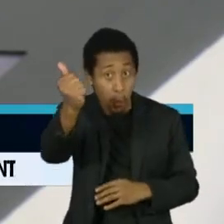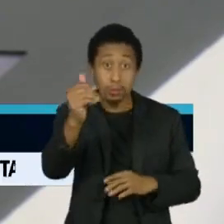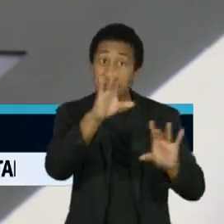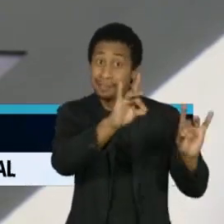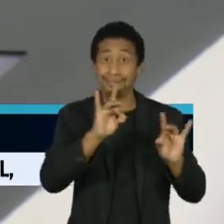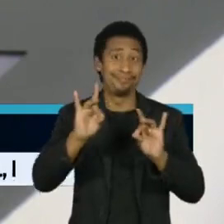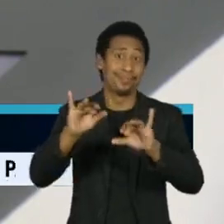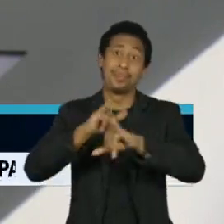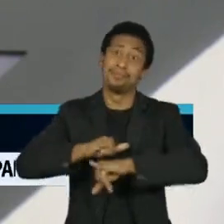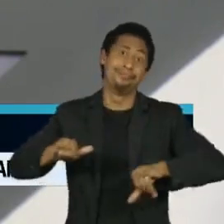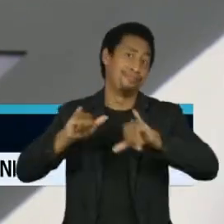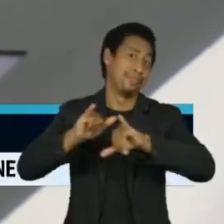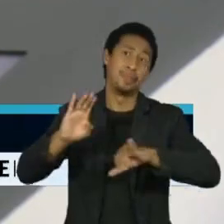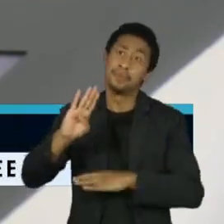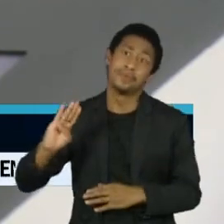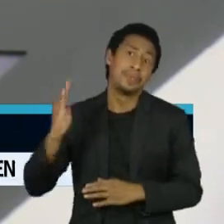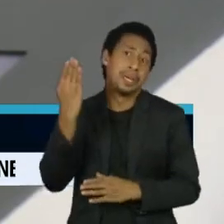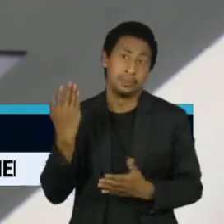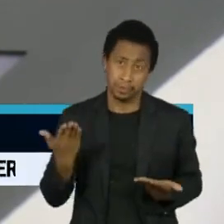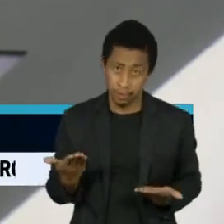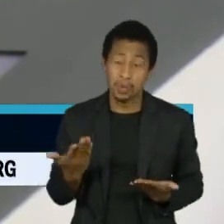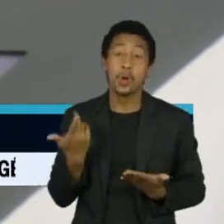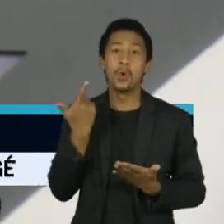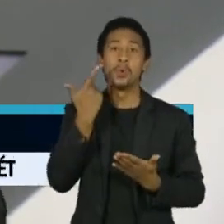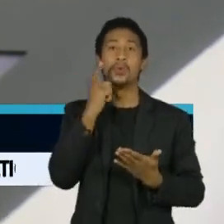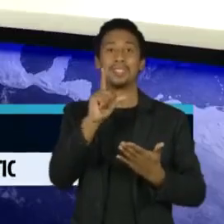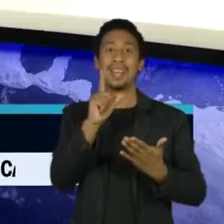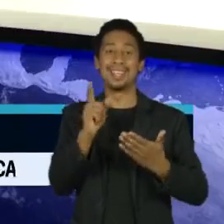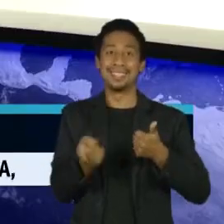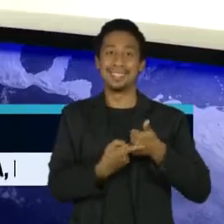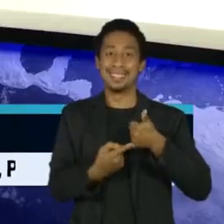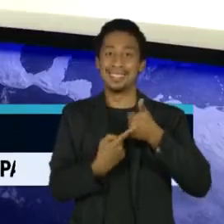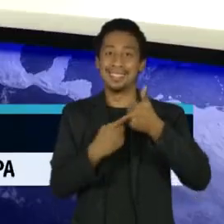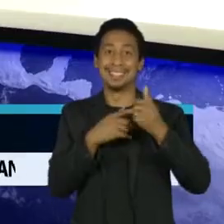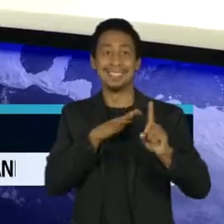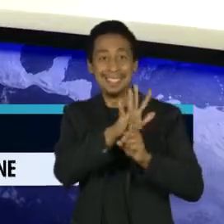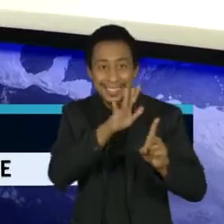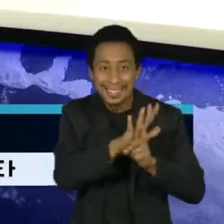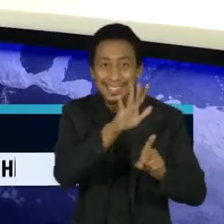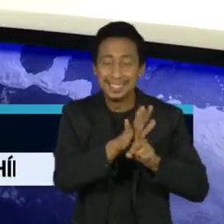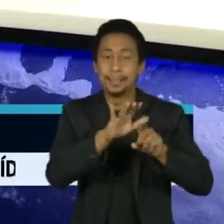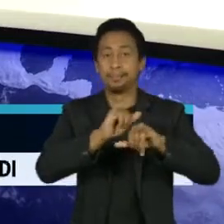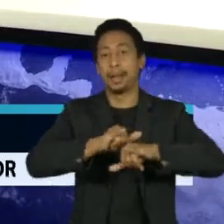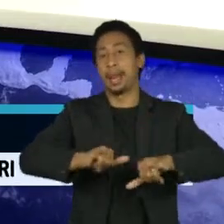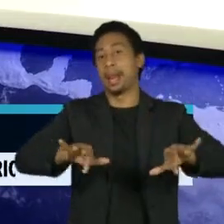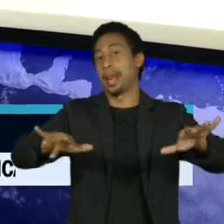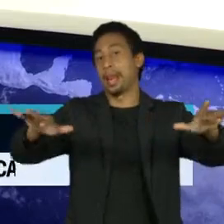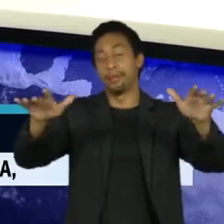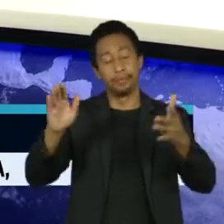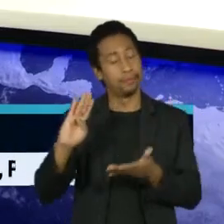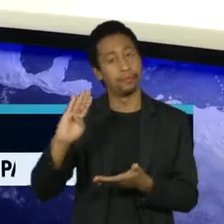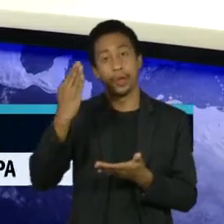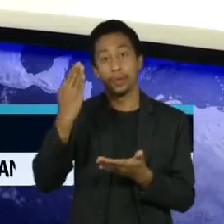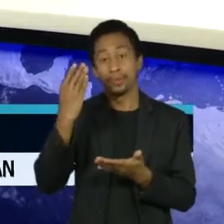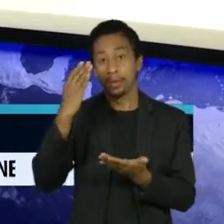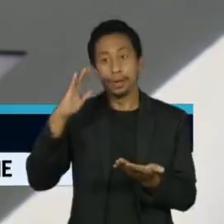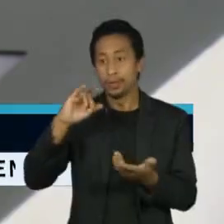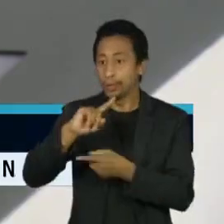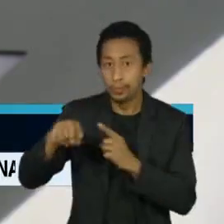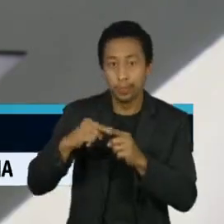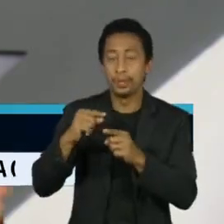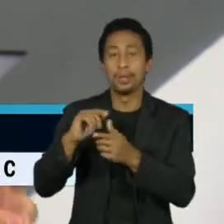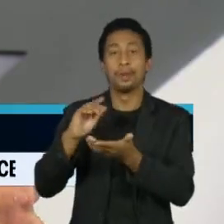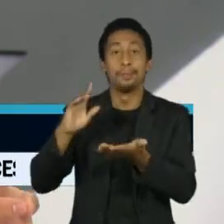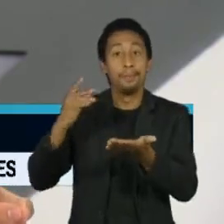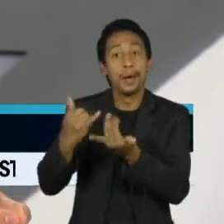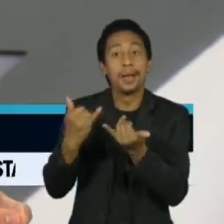compartilho mentira eles informação vai ganhando credibilidade e reputação na rede Então o que acontece aqui no final das contas vou